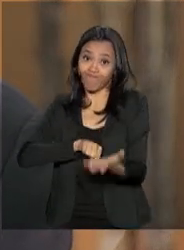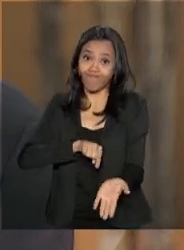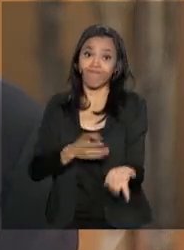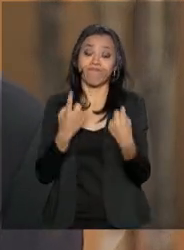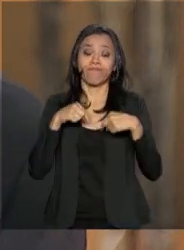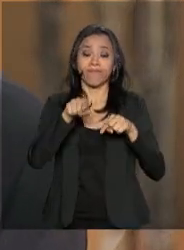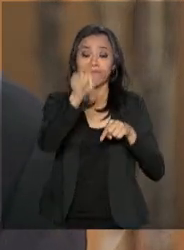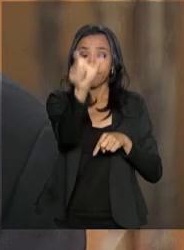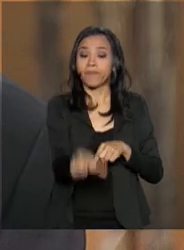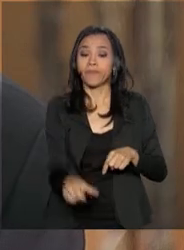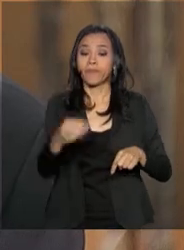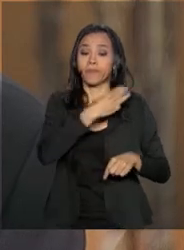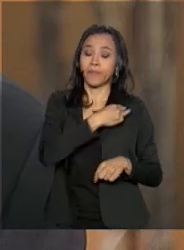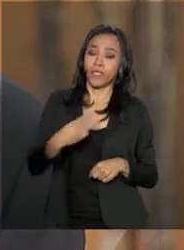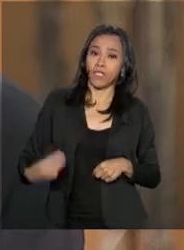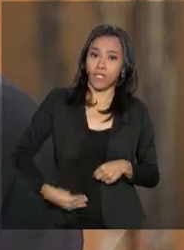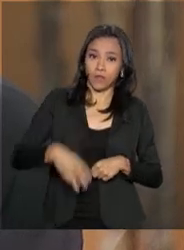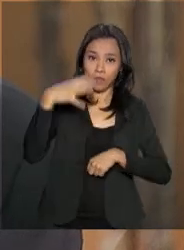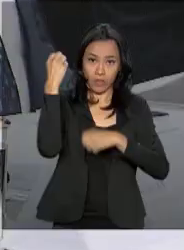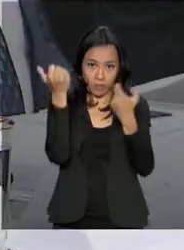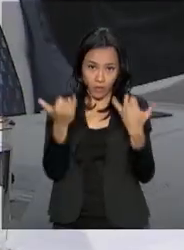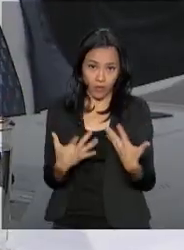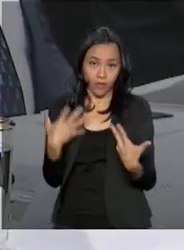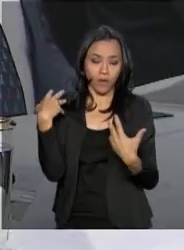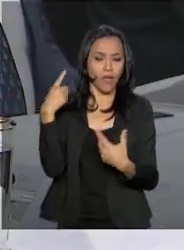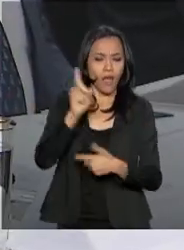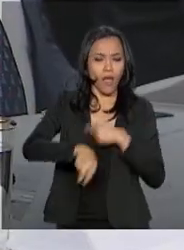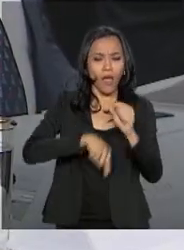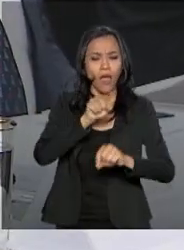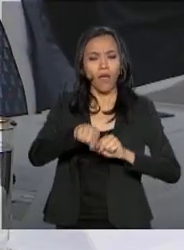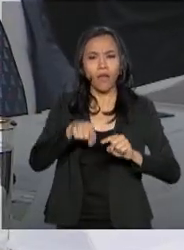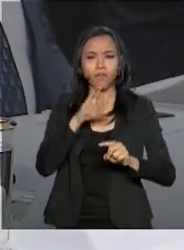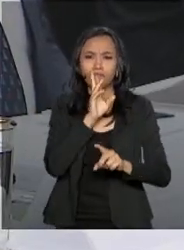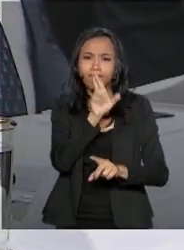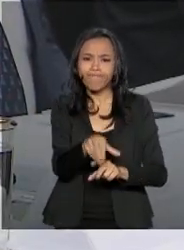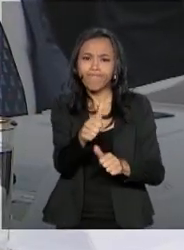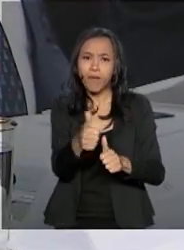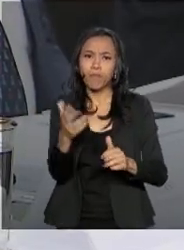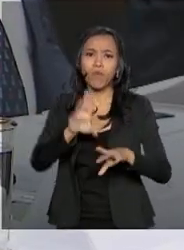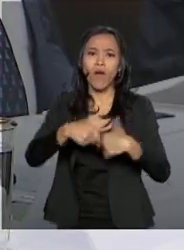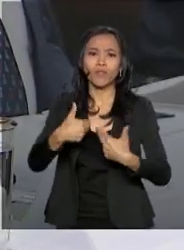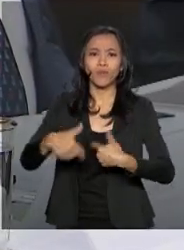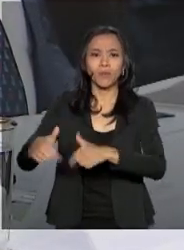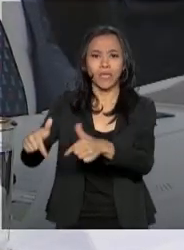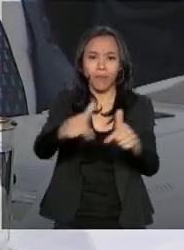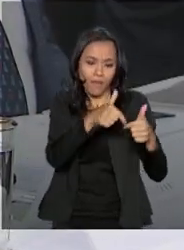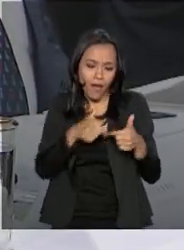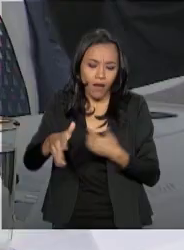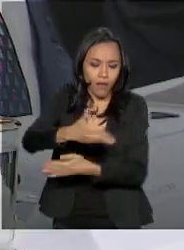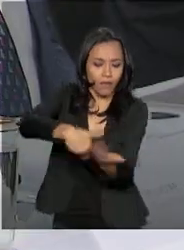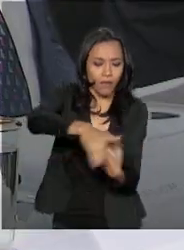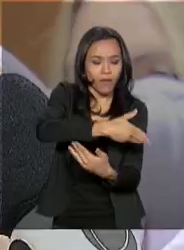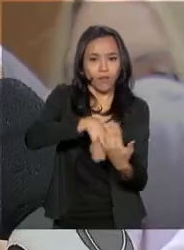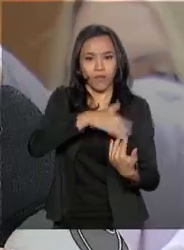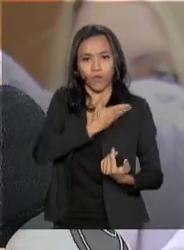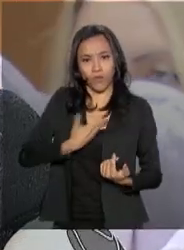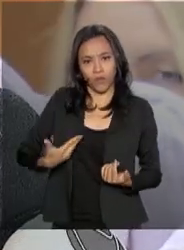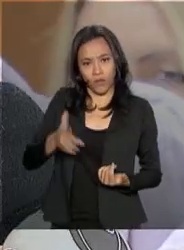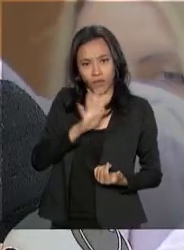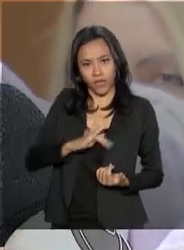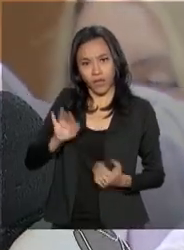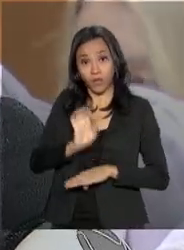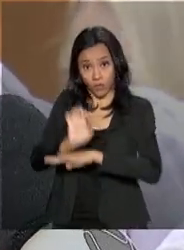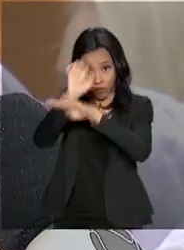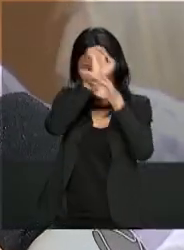raul juma os resultados são fruto de um trabalho de integração entre órgãos do governo federal e estaduais isso